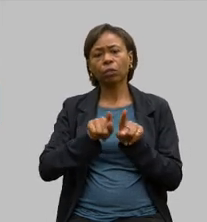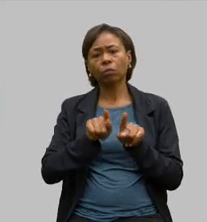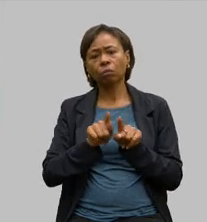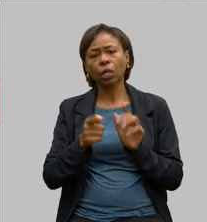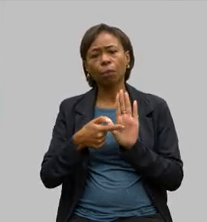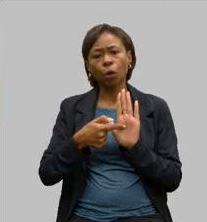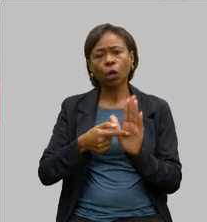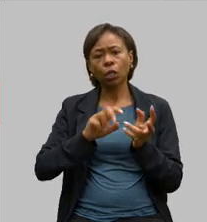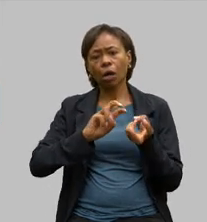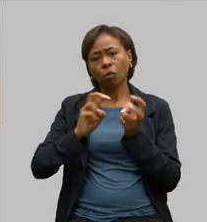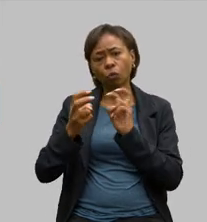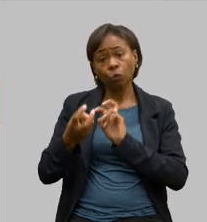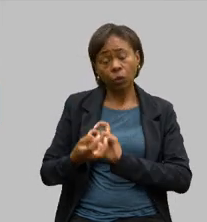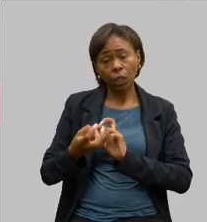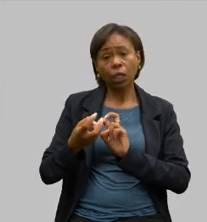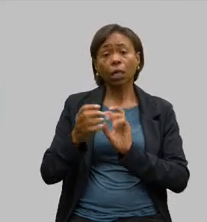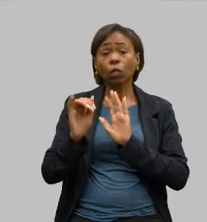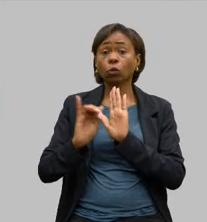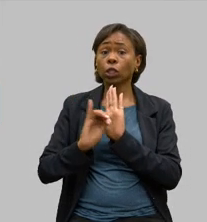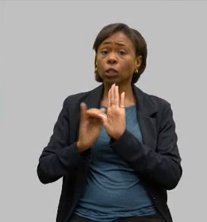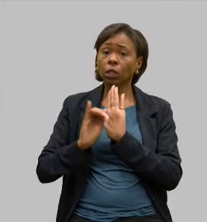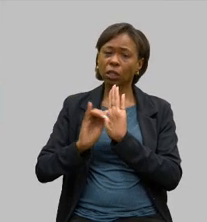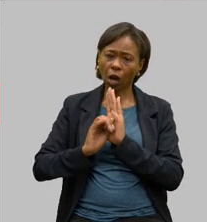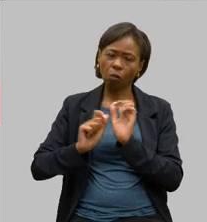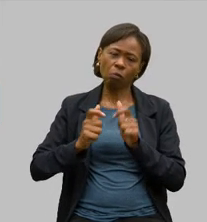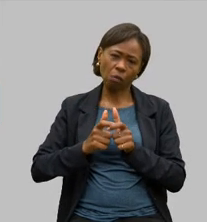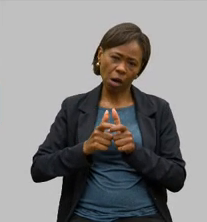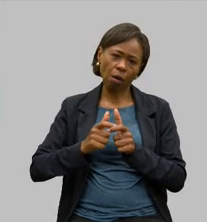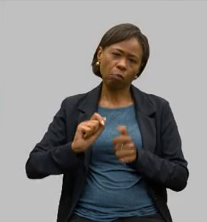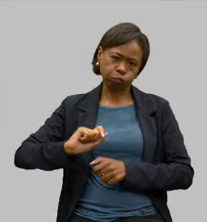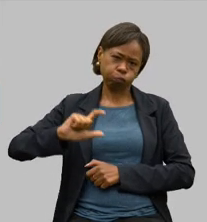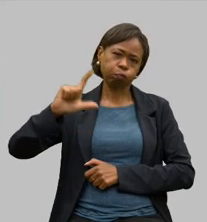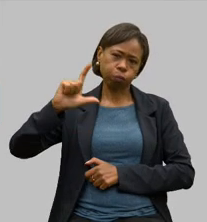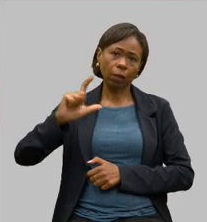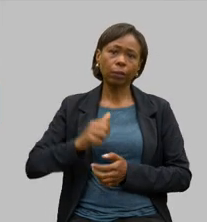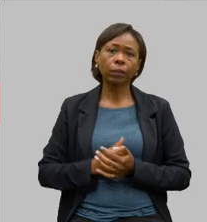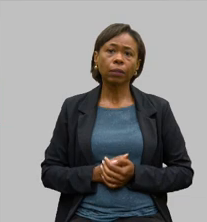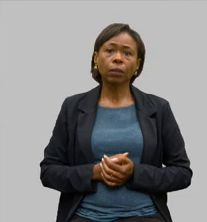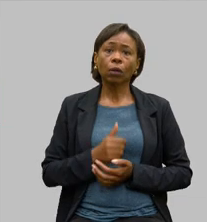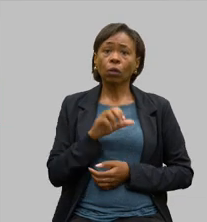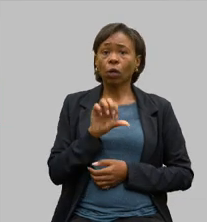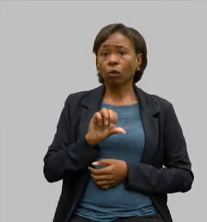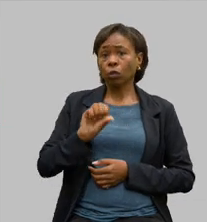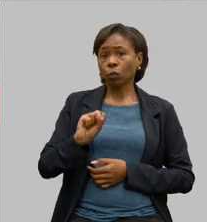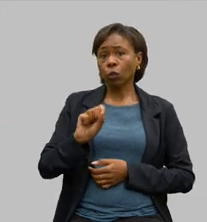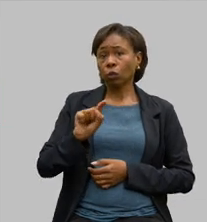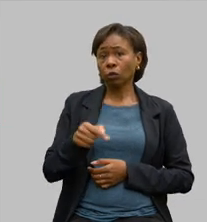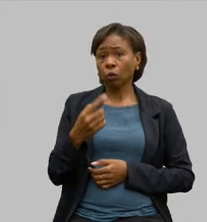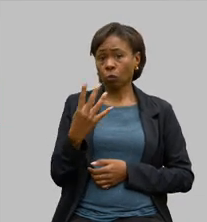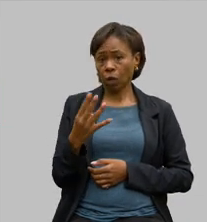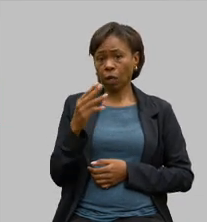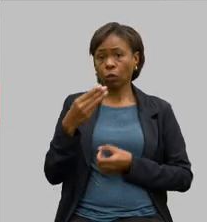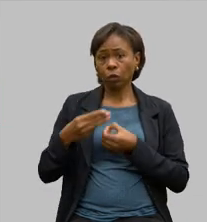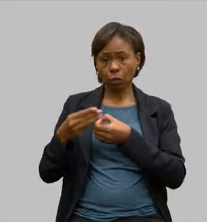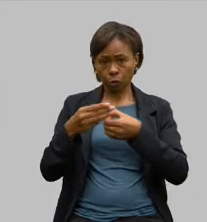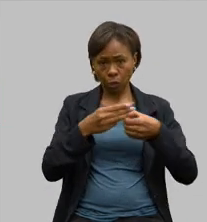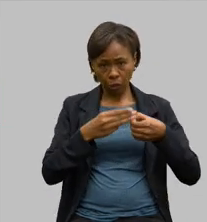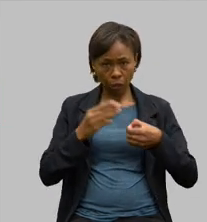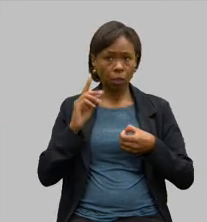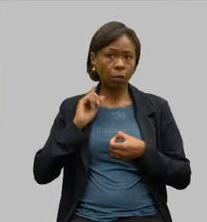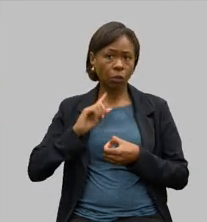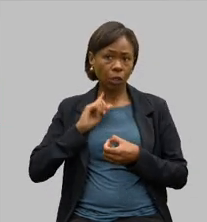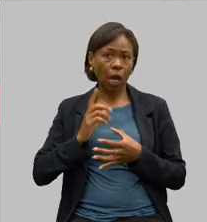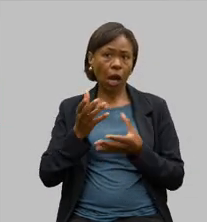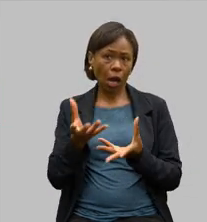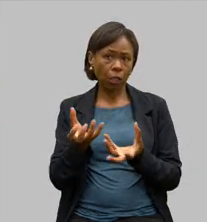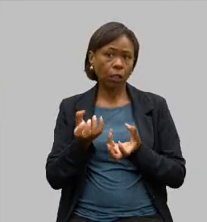capoeira também no edital maior pedido deles 98 4% dos Municípios mineiros aderiram a LPG